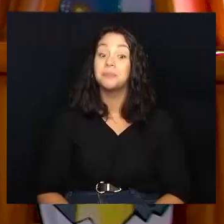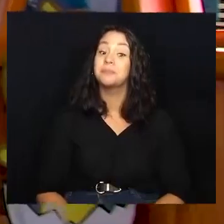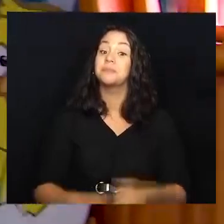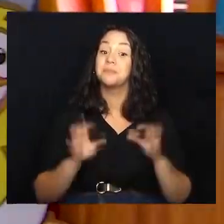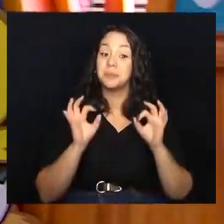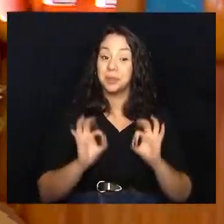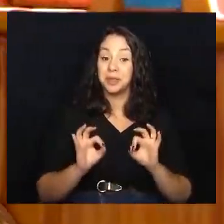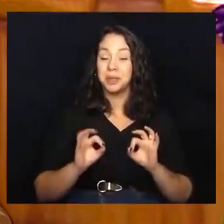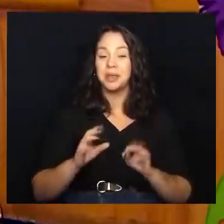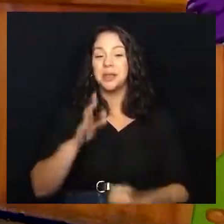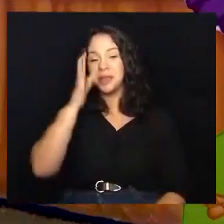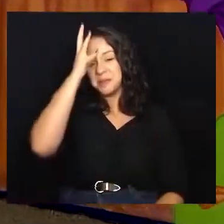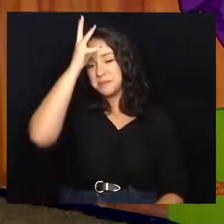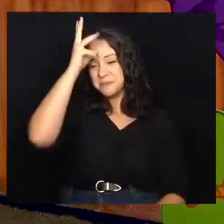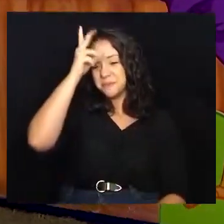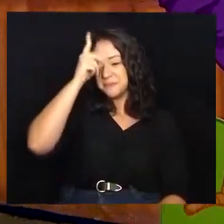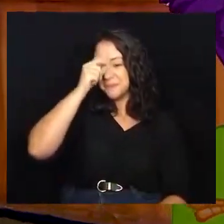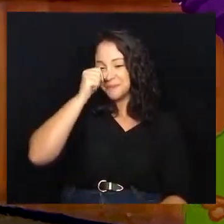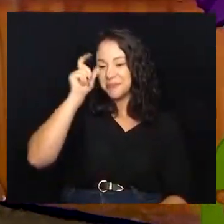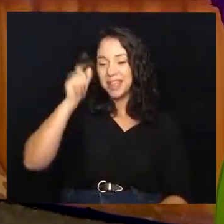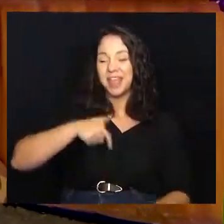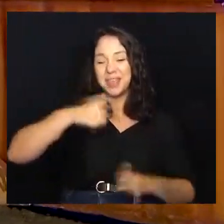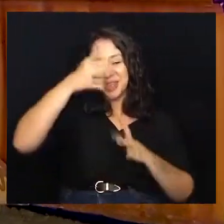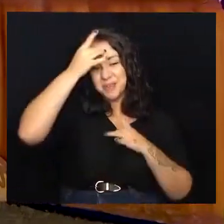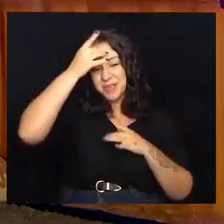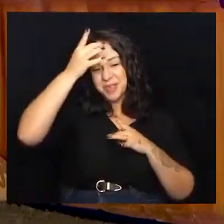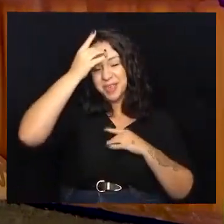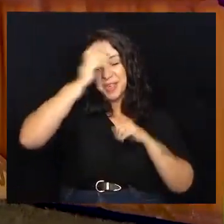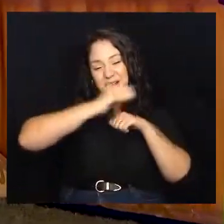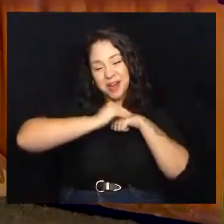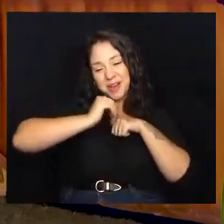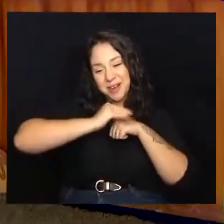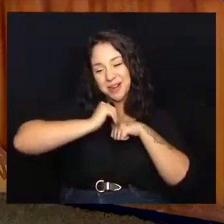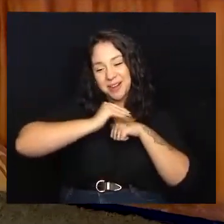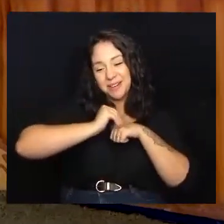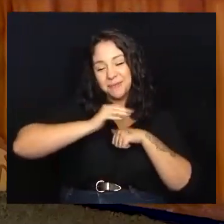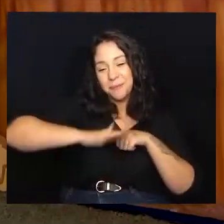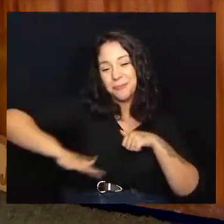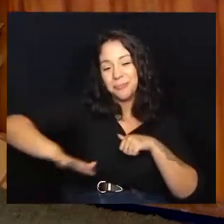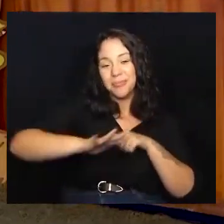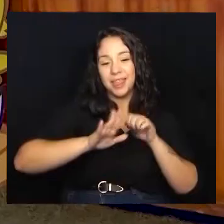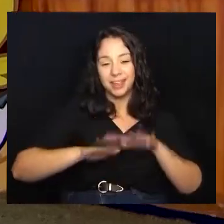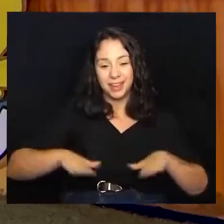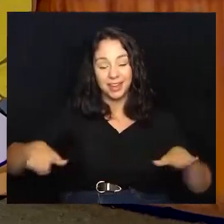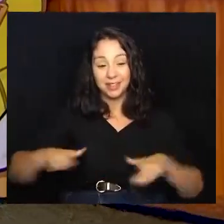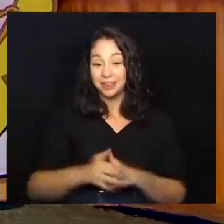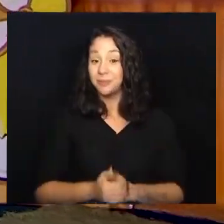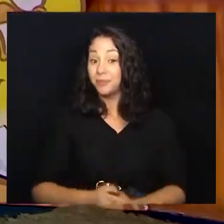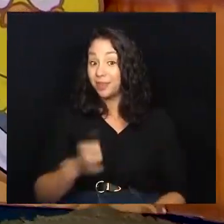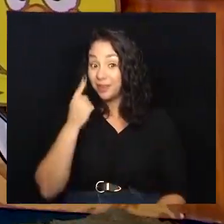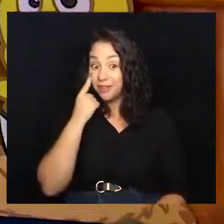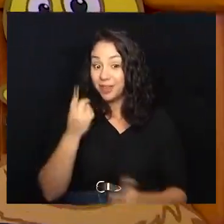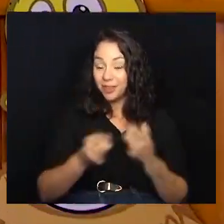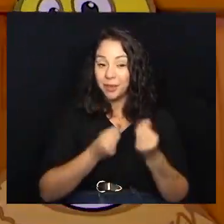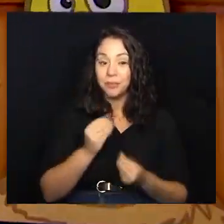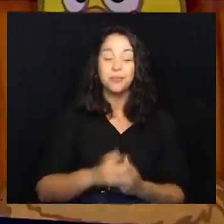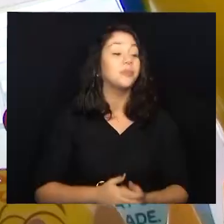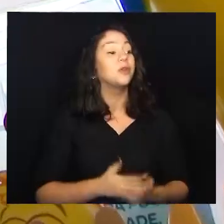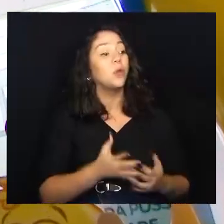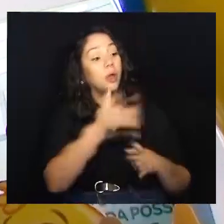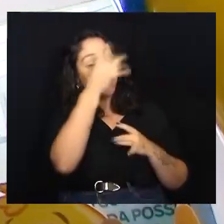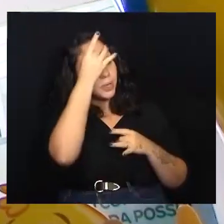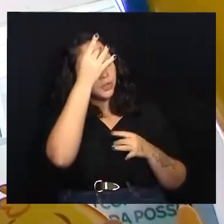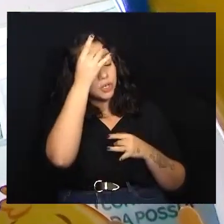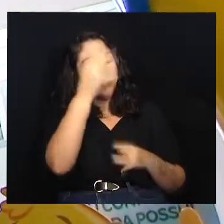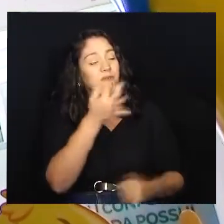Não tem como negar, a Galinha Pintadinha é uma das personagens mais queridas do universo infantil. Quer ver só?